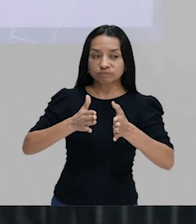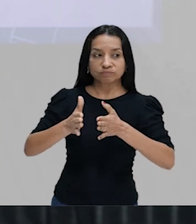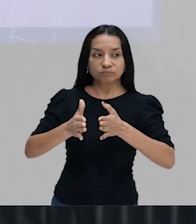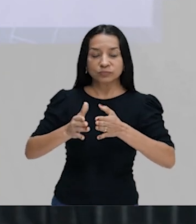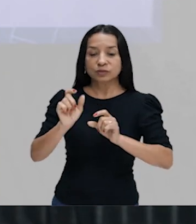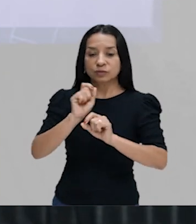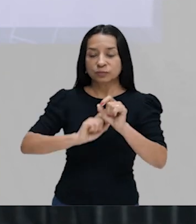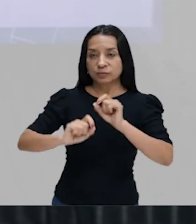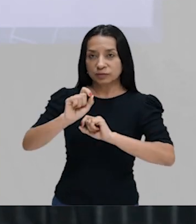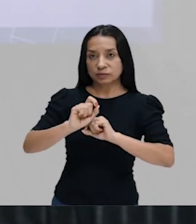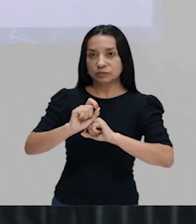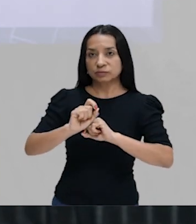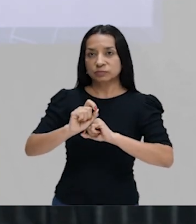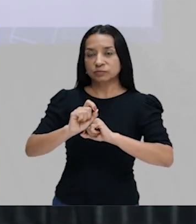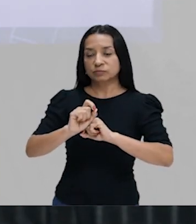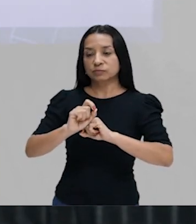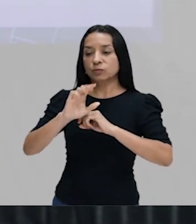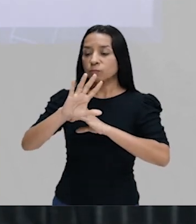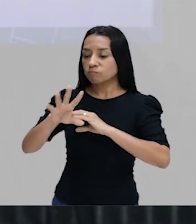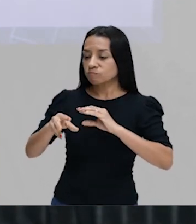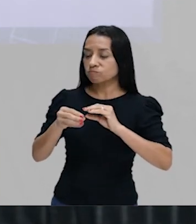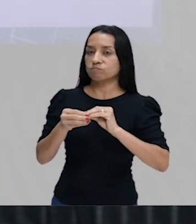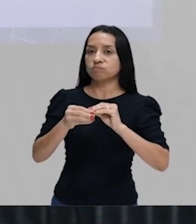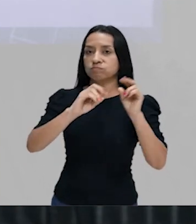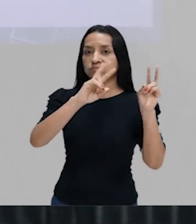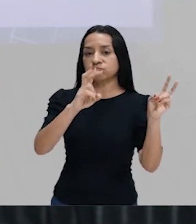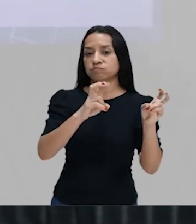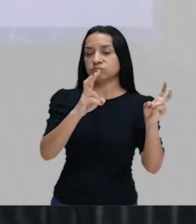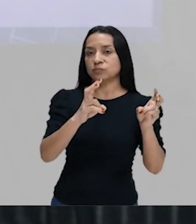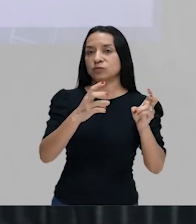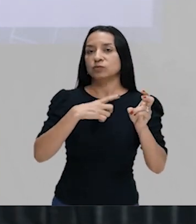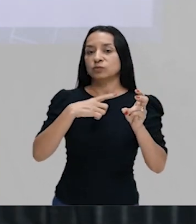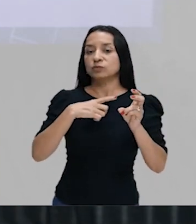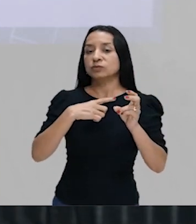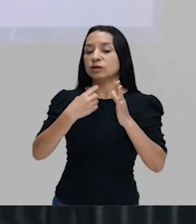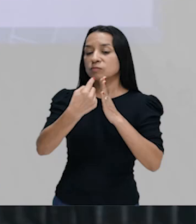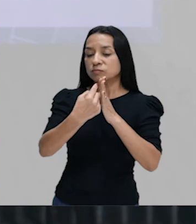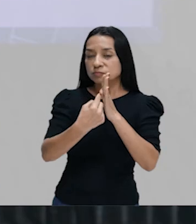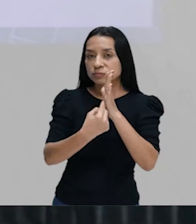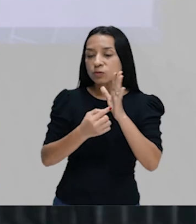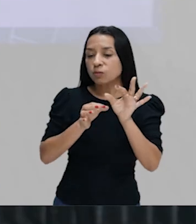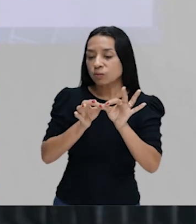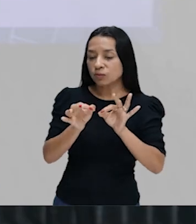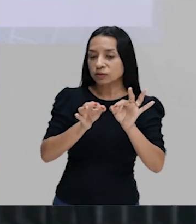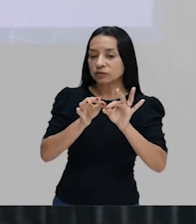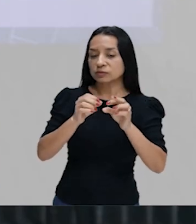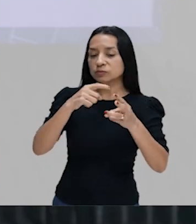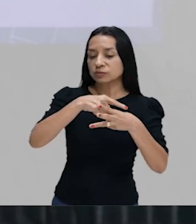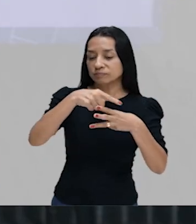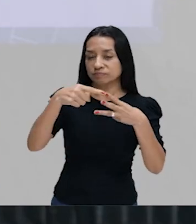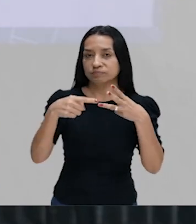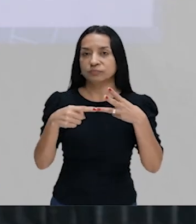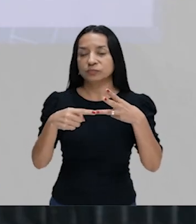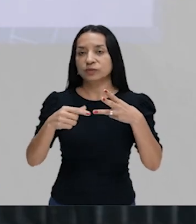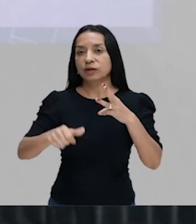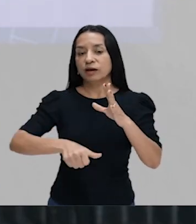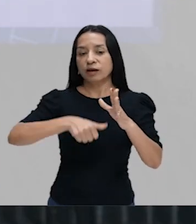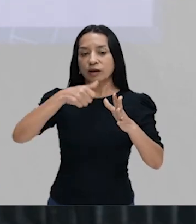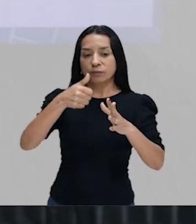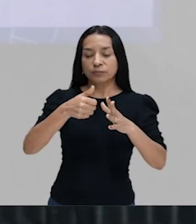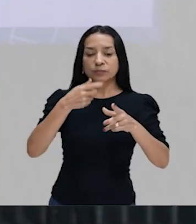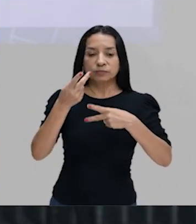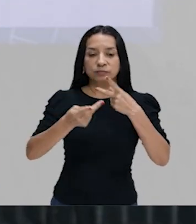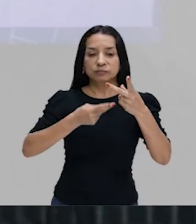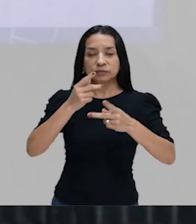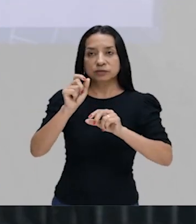Para isso, para que a gente contemple esse assunto, nós temos aqui o nosso roteirinho composto por 3 etapas. Na primeira delas, nós